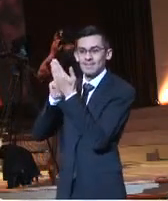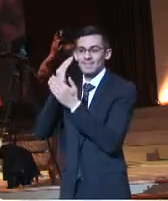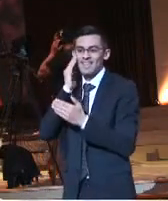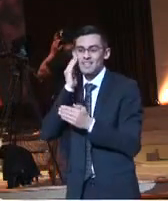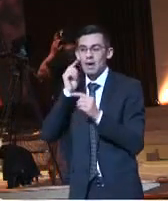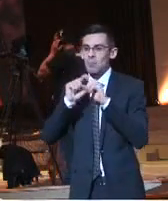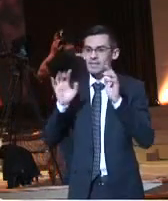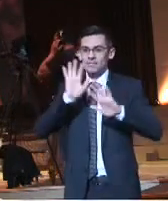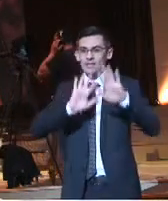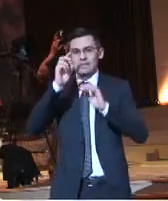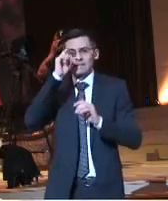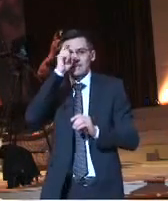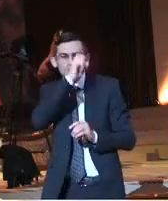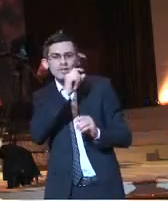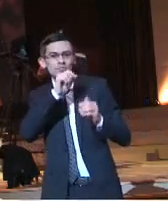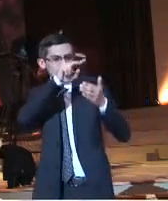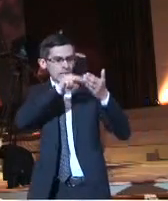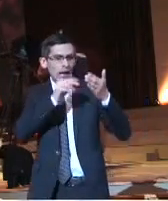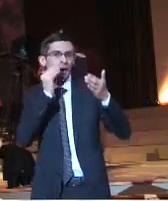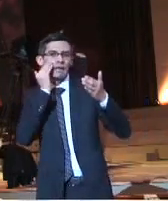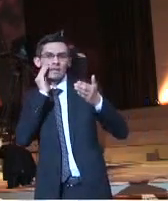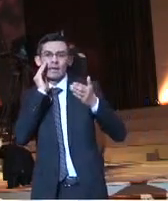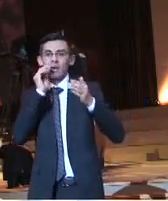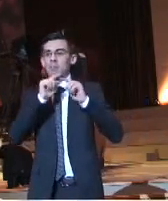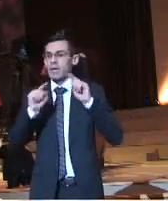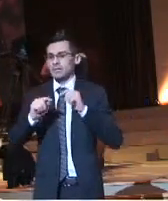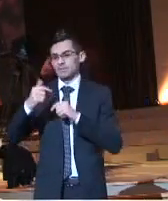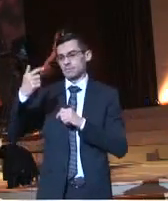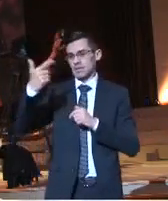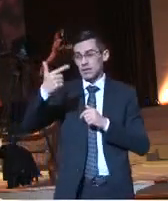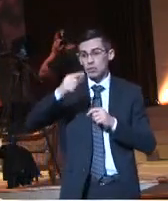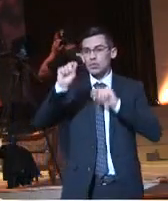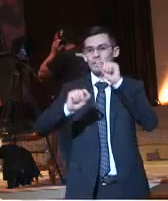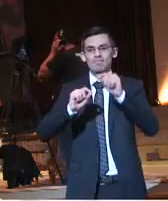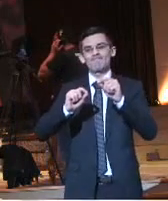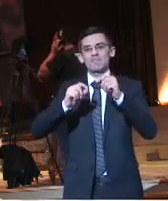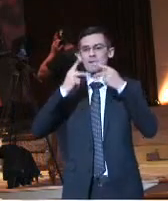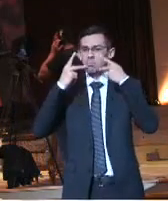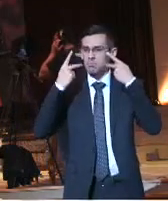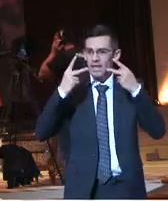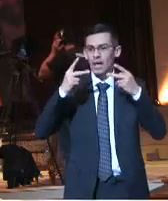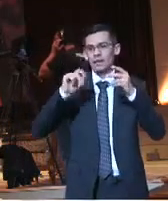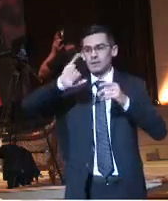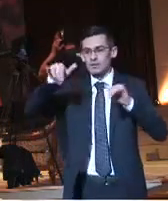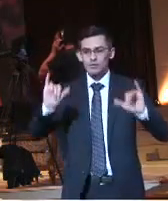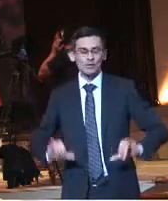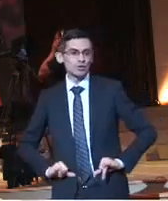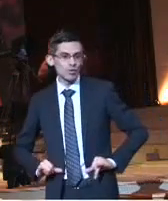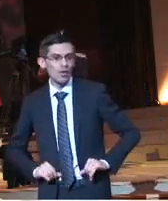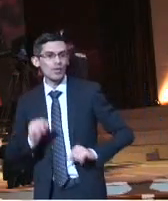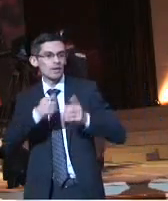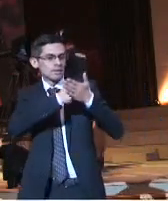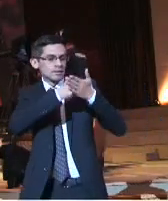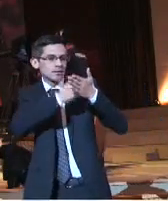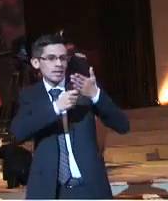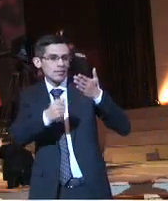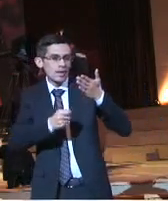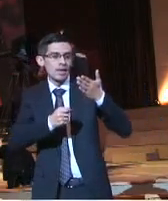das dificuldades. Segunda dificuldade é porque o livro de Jó foi escrito numa